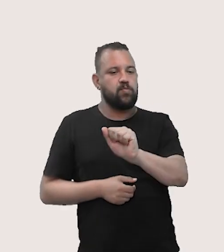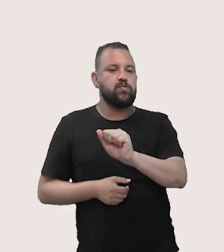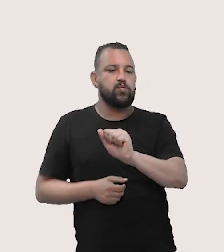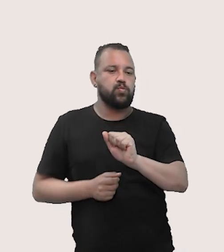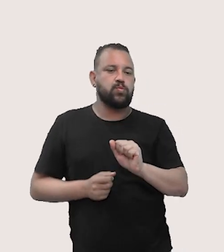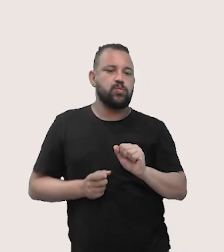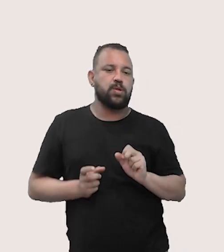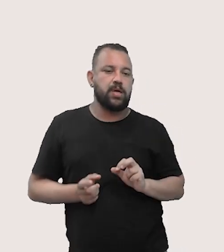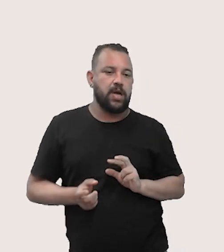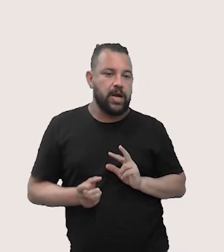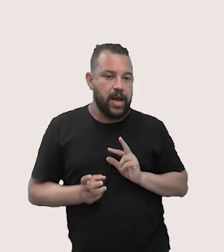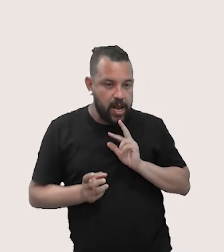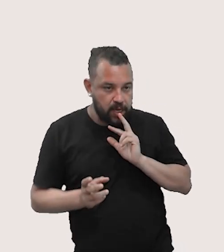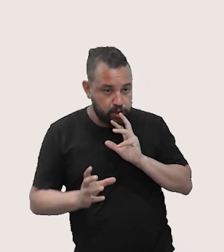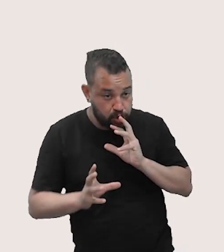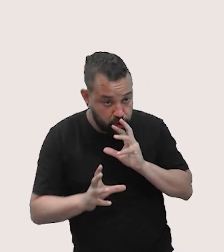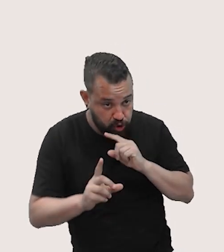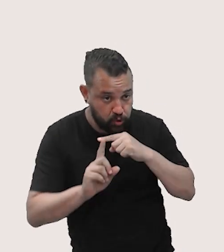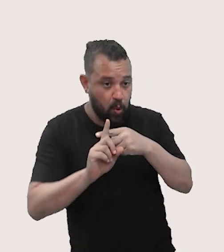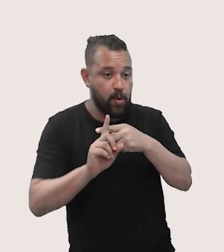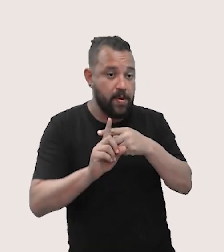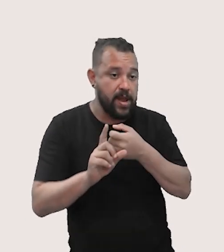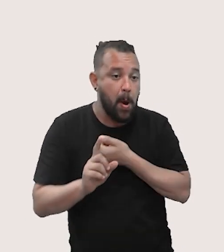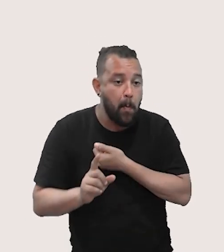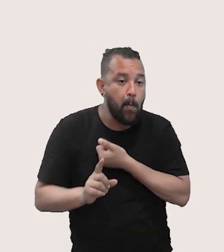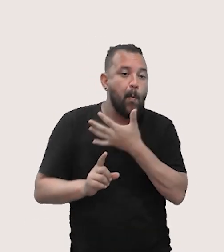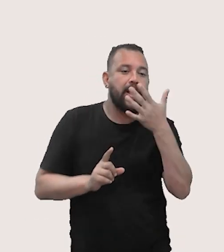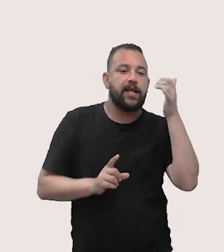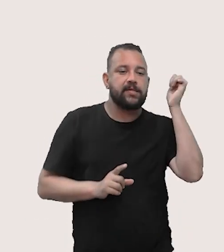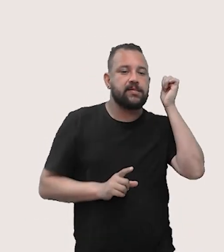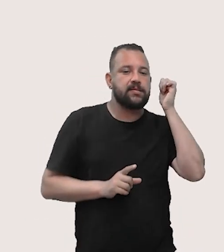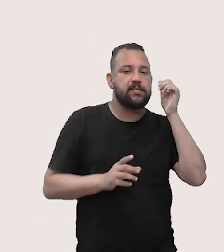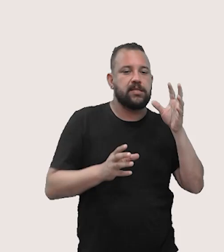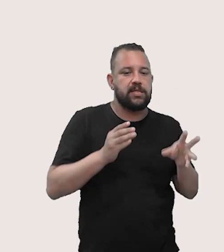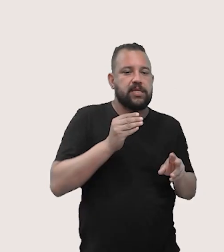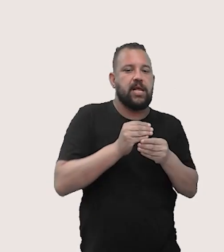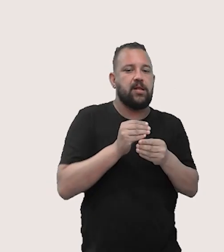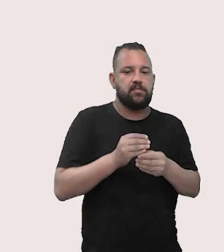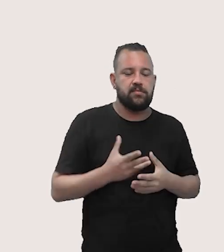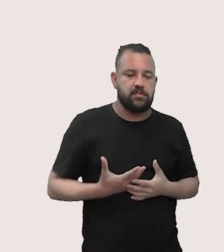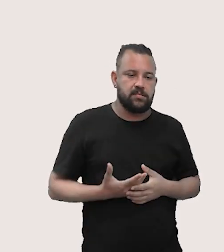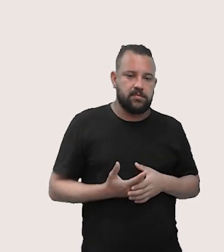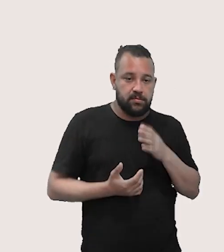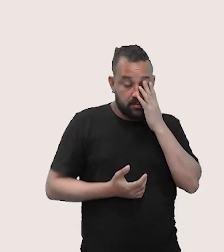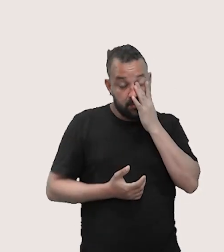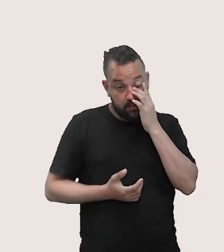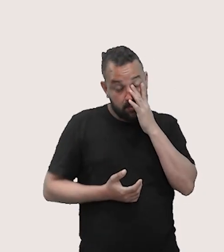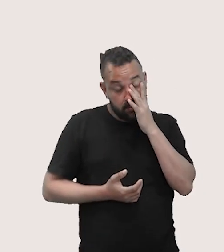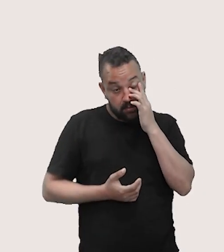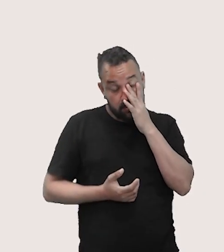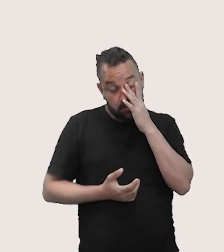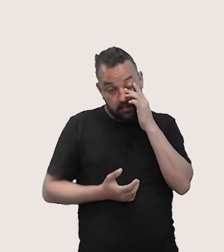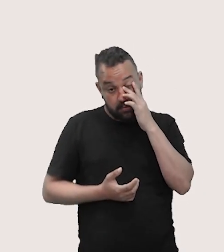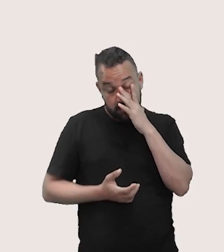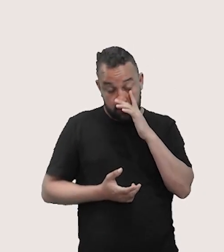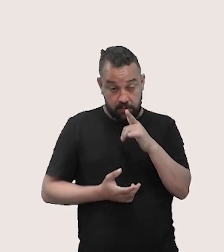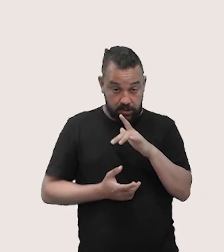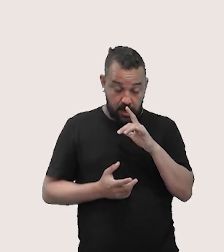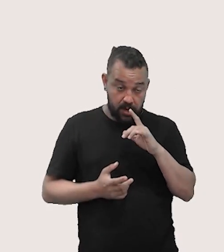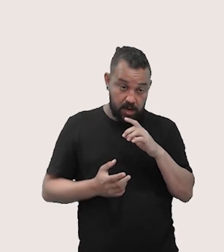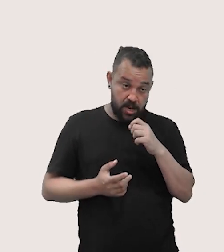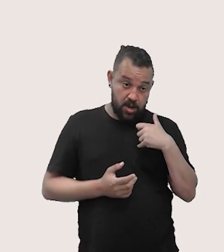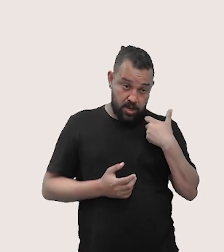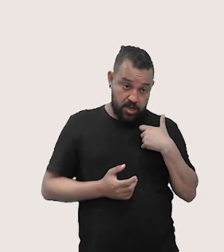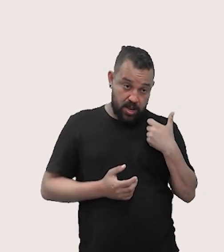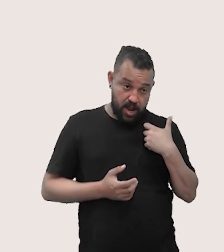resultados obtidos e a quantidade de dados pesquisados. Então, observe que aí eu pego essas datas, essas idades,